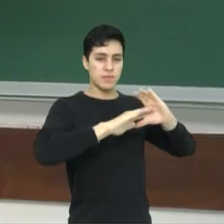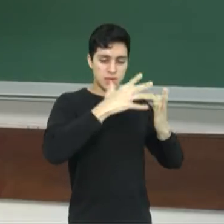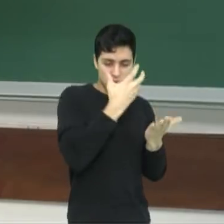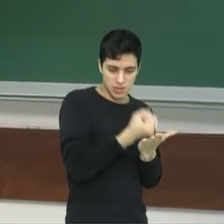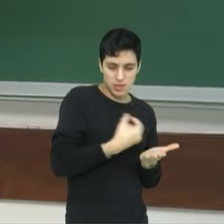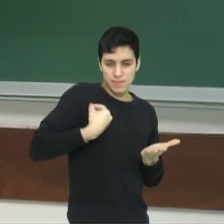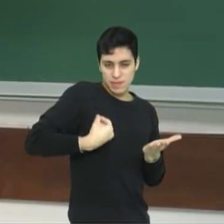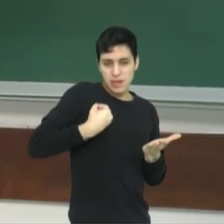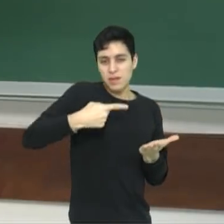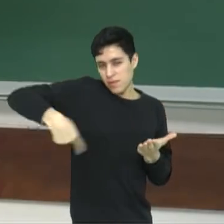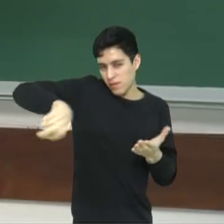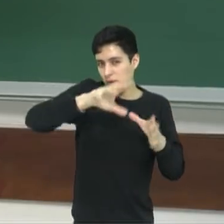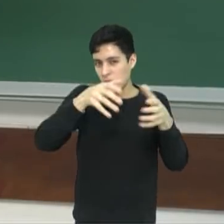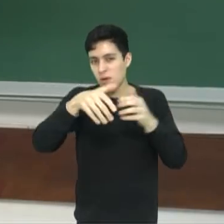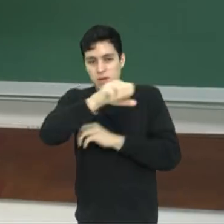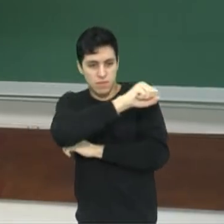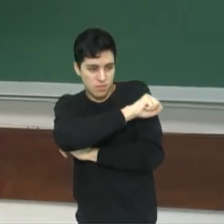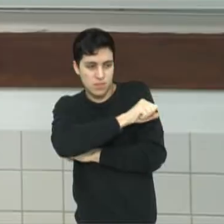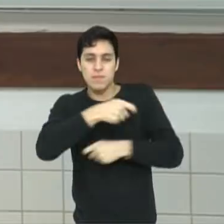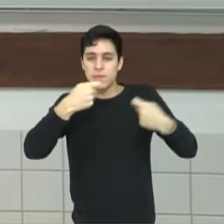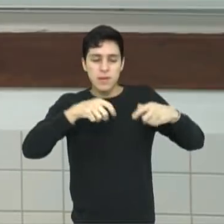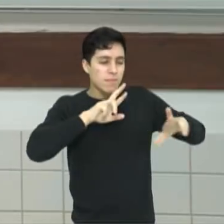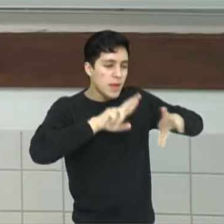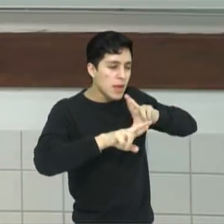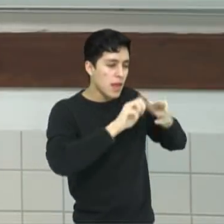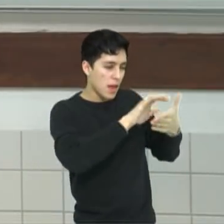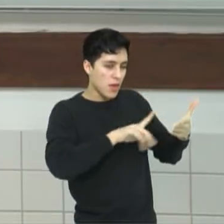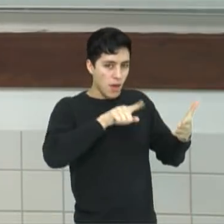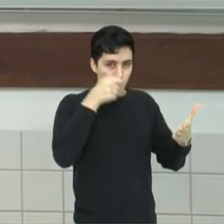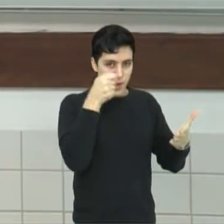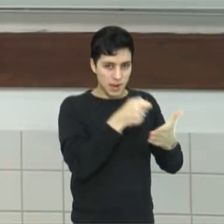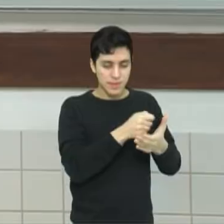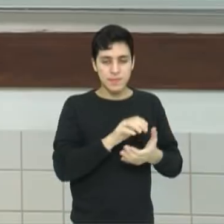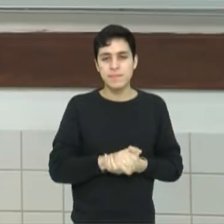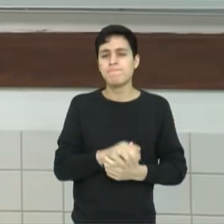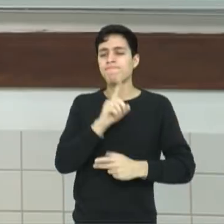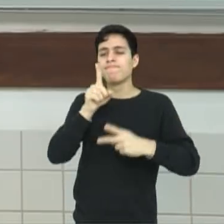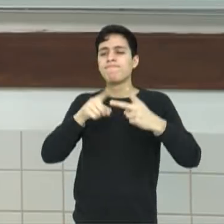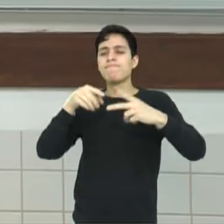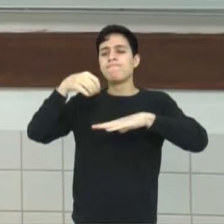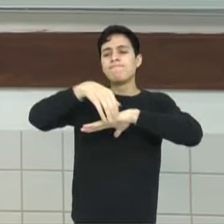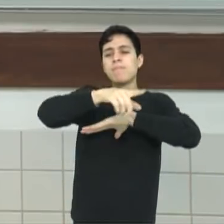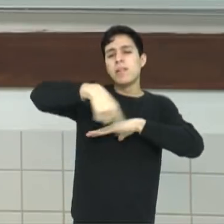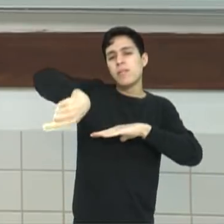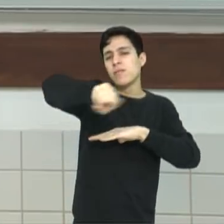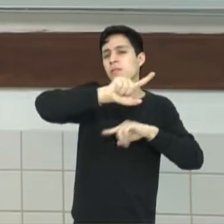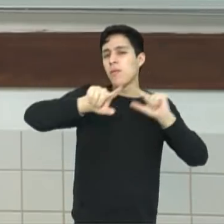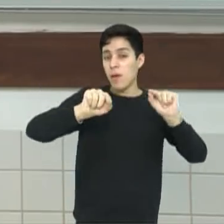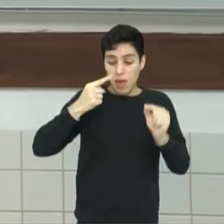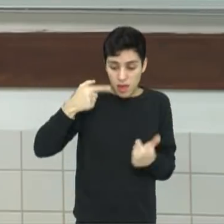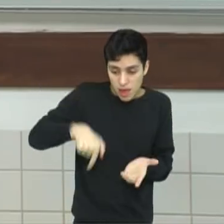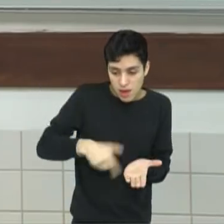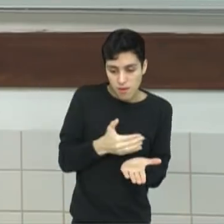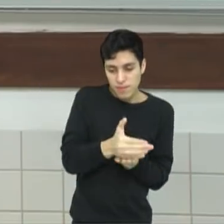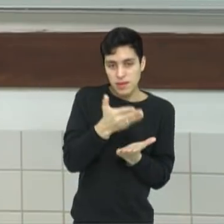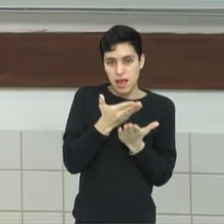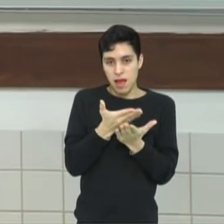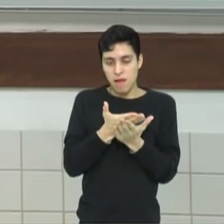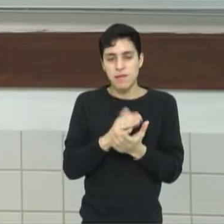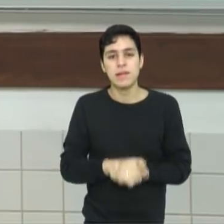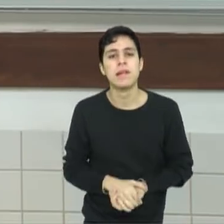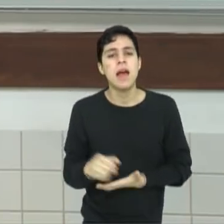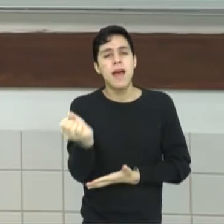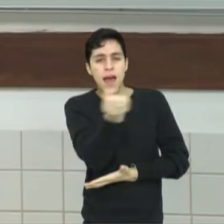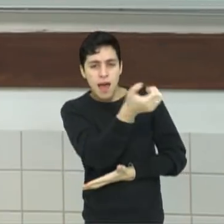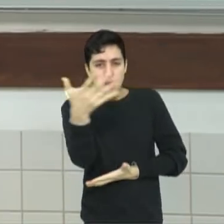vocês façam as atividades obrigatórias. Segundo recado, para a gente começar a nossa aula, vocês assistem, alguns alunos assistem